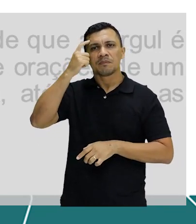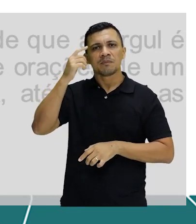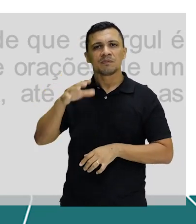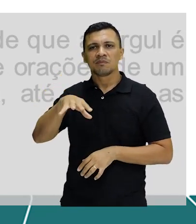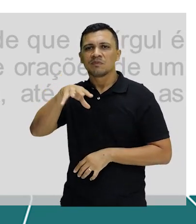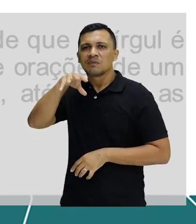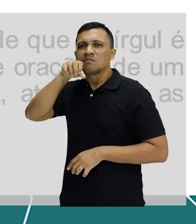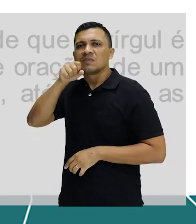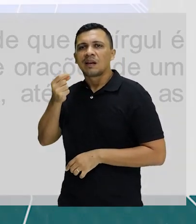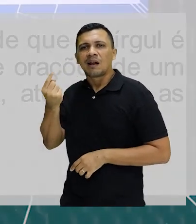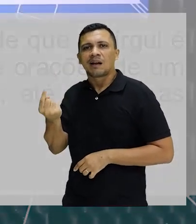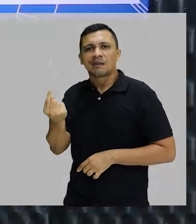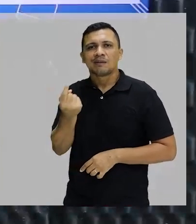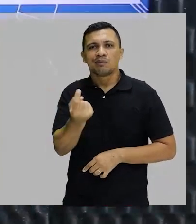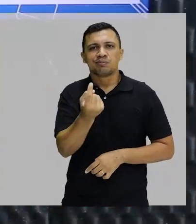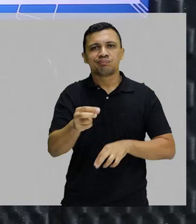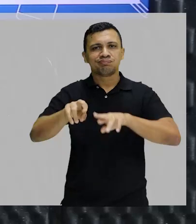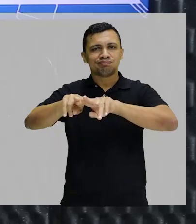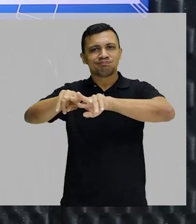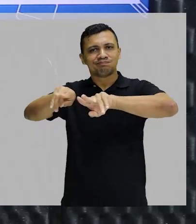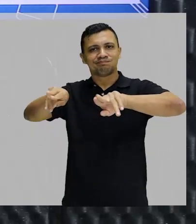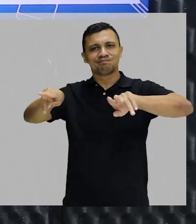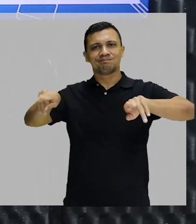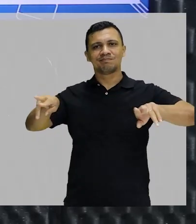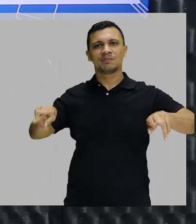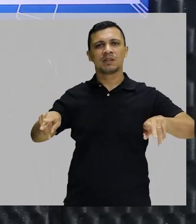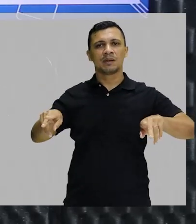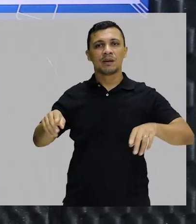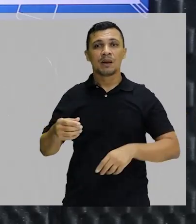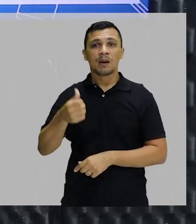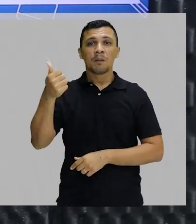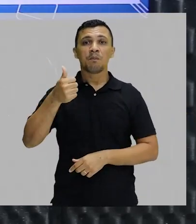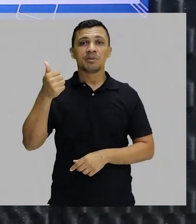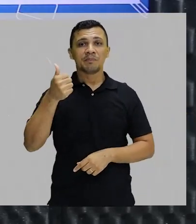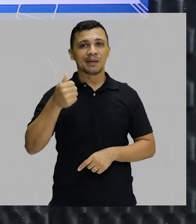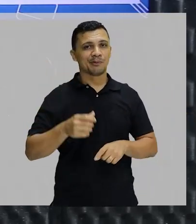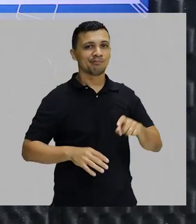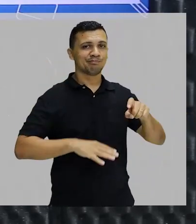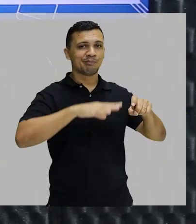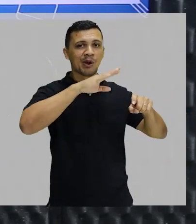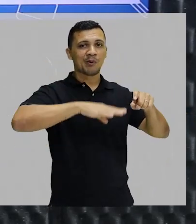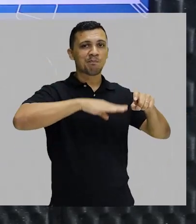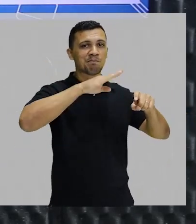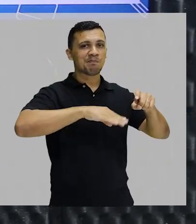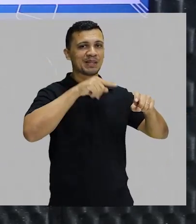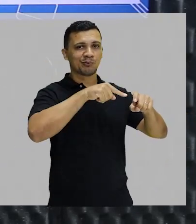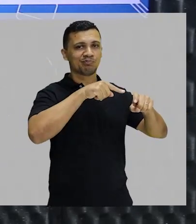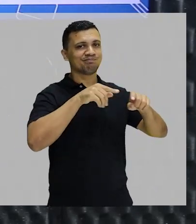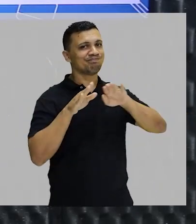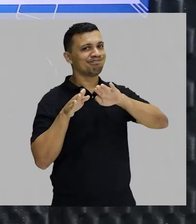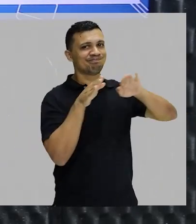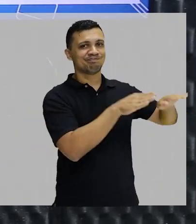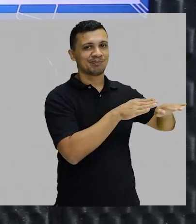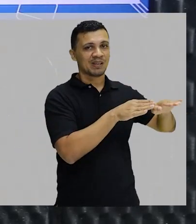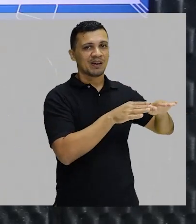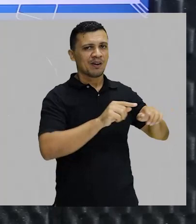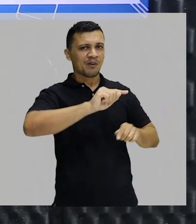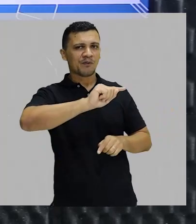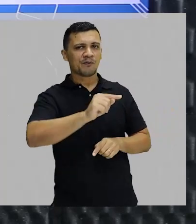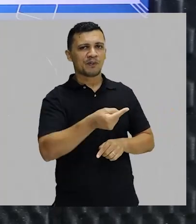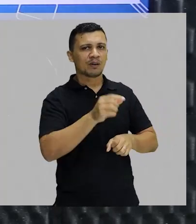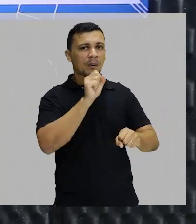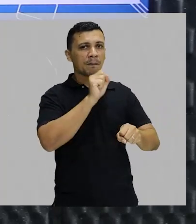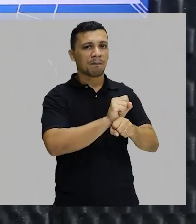de modo diferente. Então, turma, primeira coisa, vamos desmistificar essa história de que a vírgula é uma pausa para